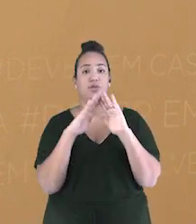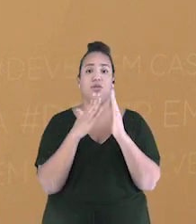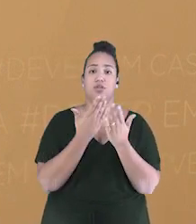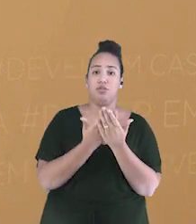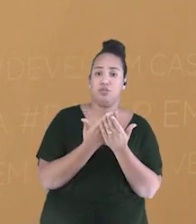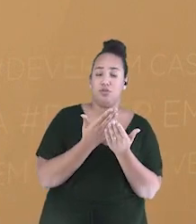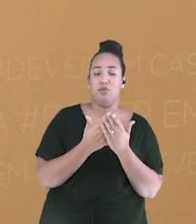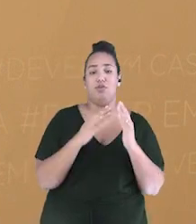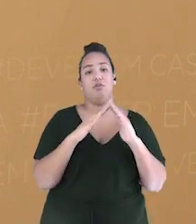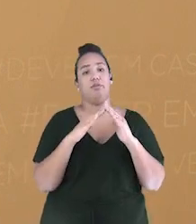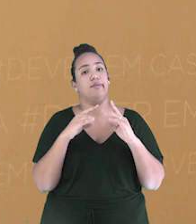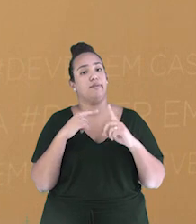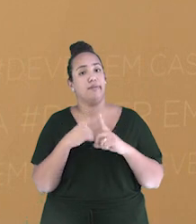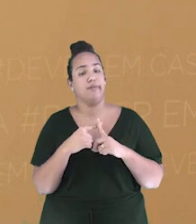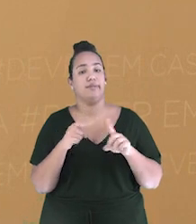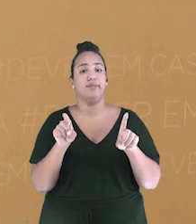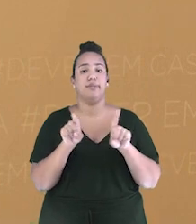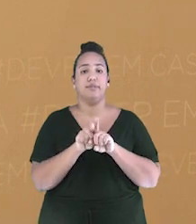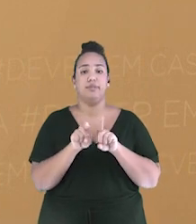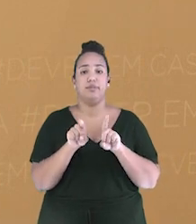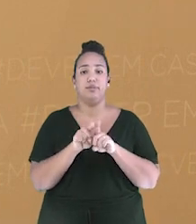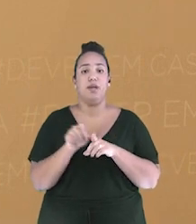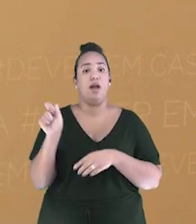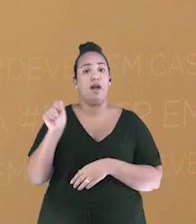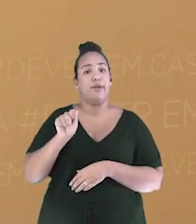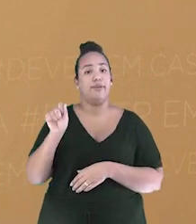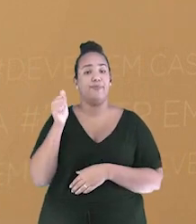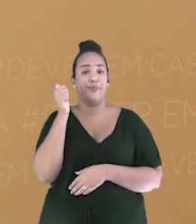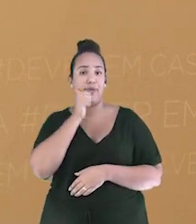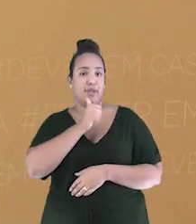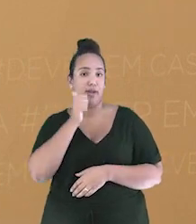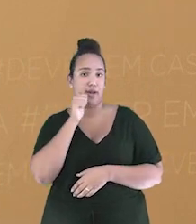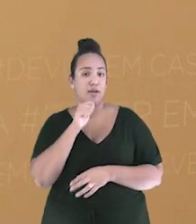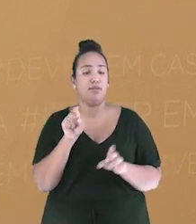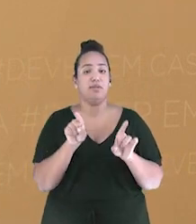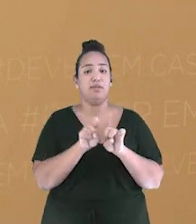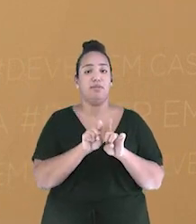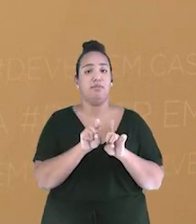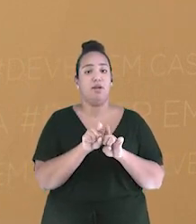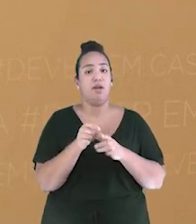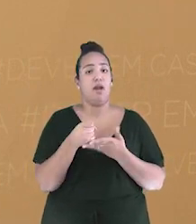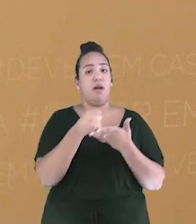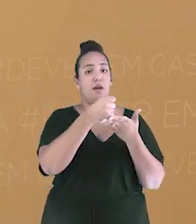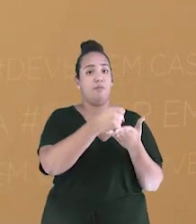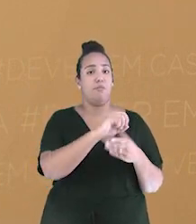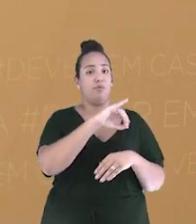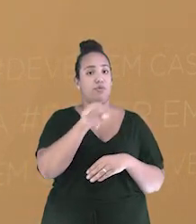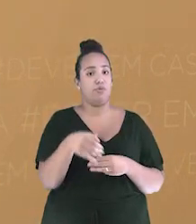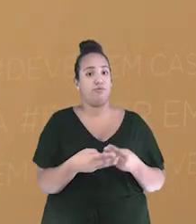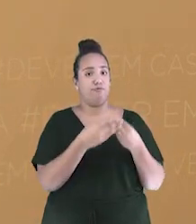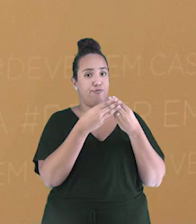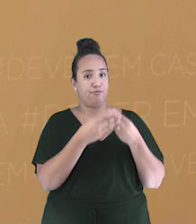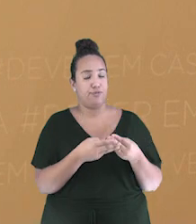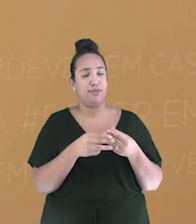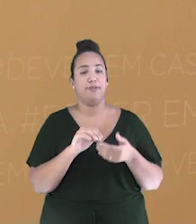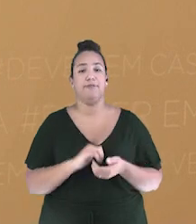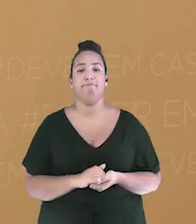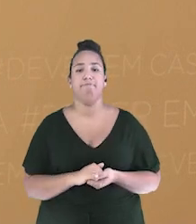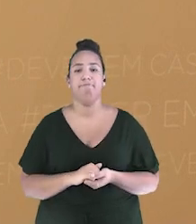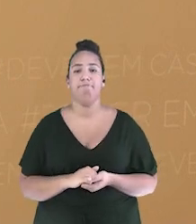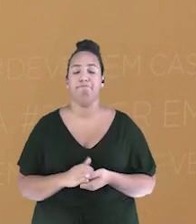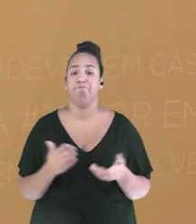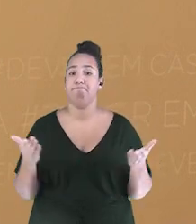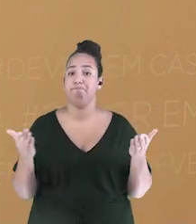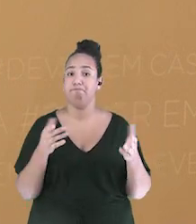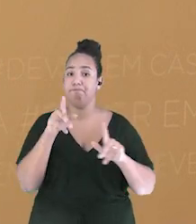escolas, sinagogas, associações femininas e associações de apoio aos judeus recém-chegados. Em relação aos